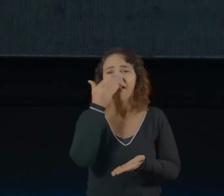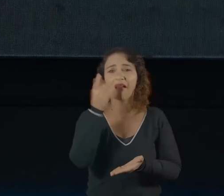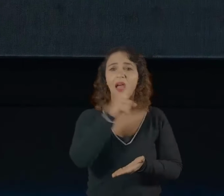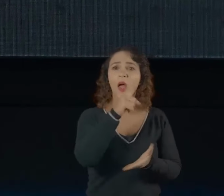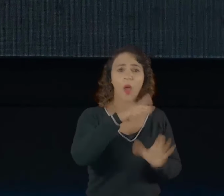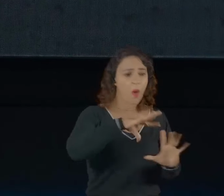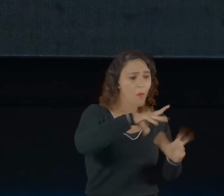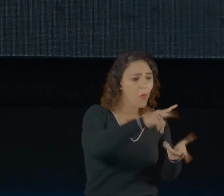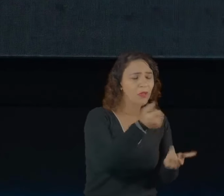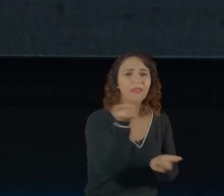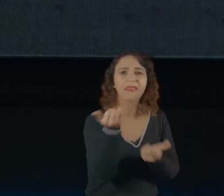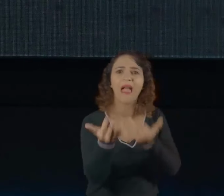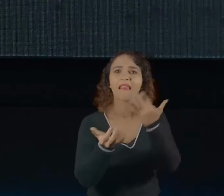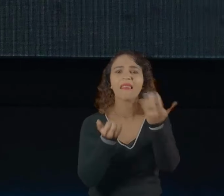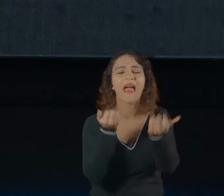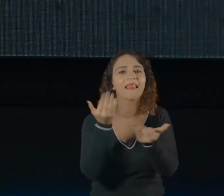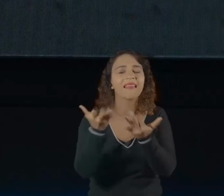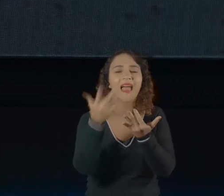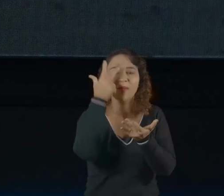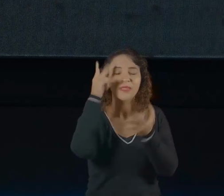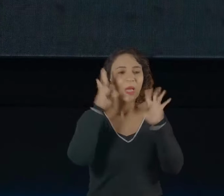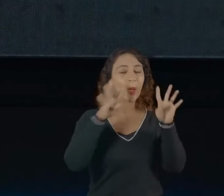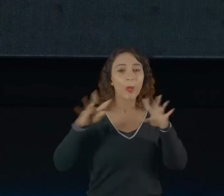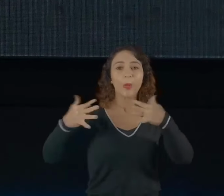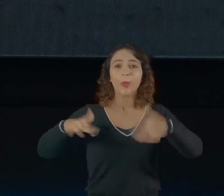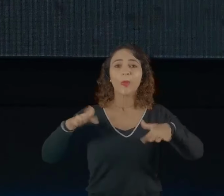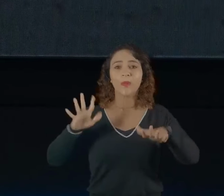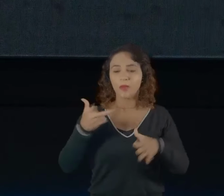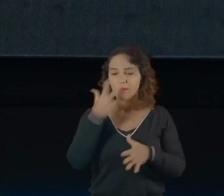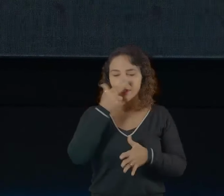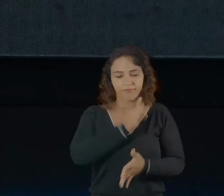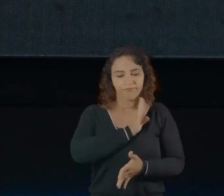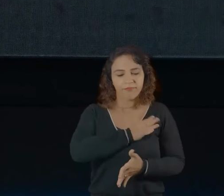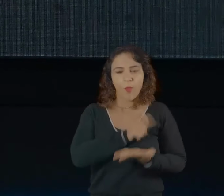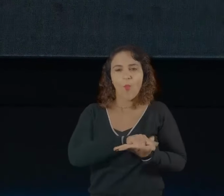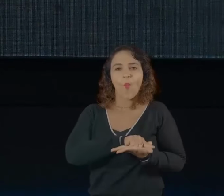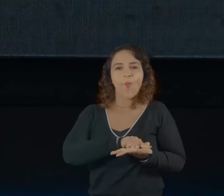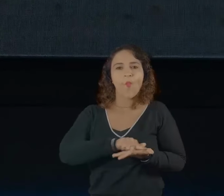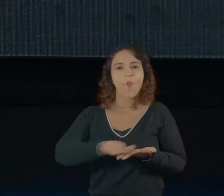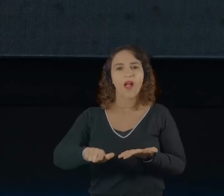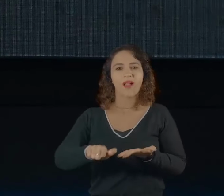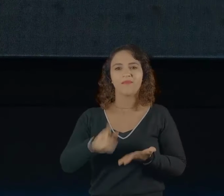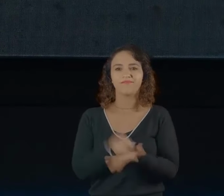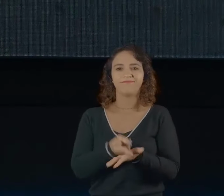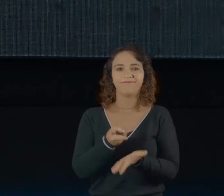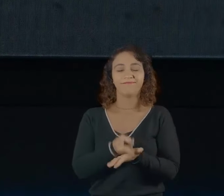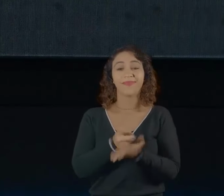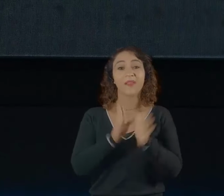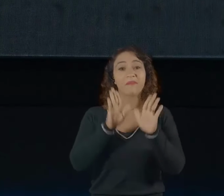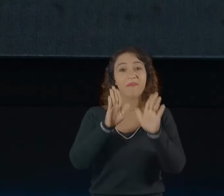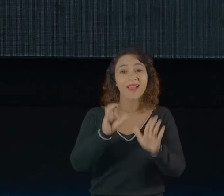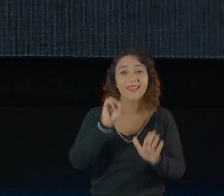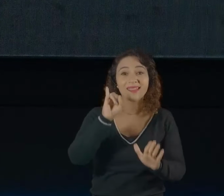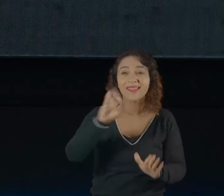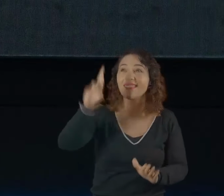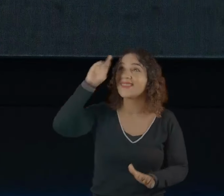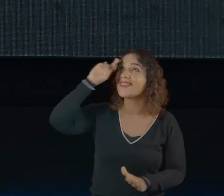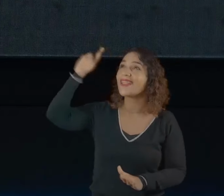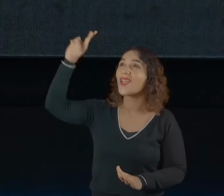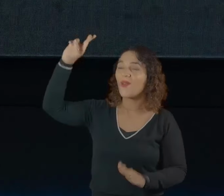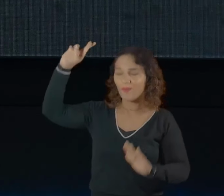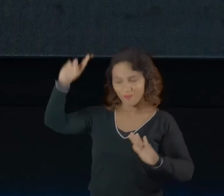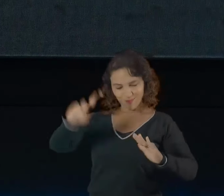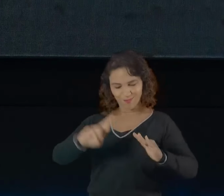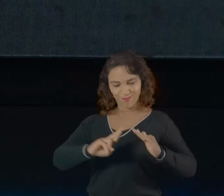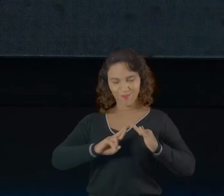dá e permanecem vazios. Mas aquele que tem o Senhor dentro de si, aquele que tem o Espírito de Deus dentro